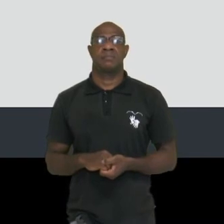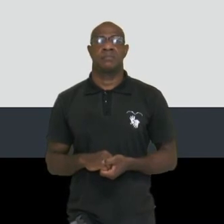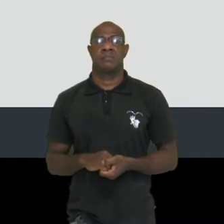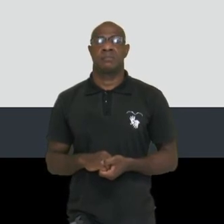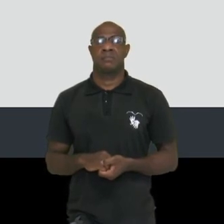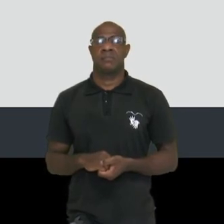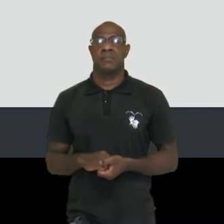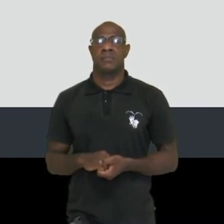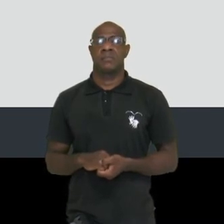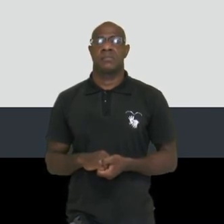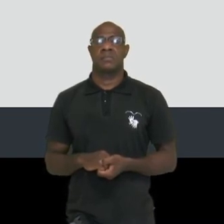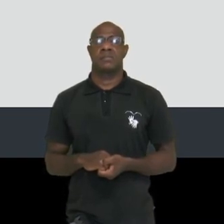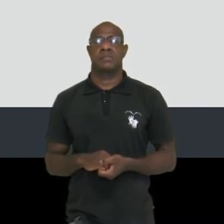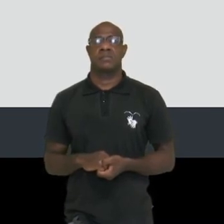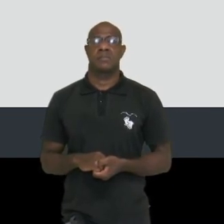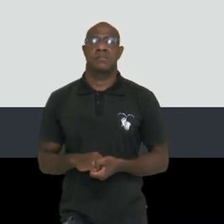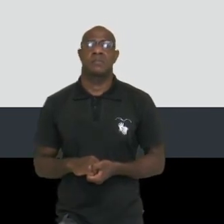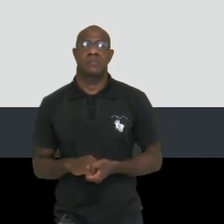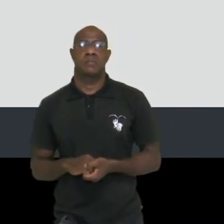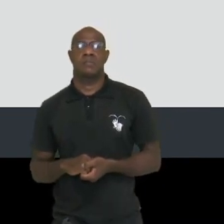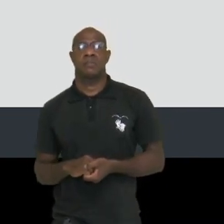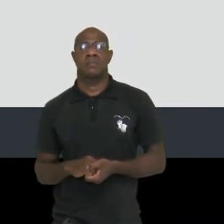Do you belong to a club?